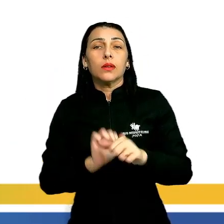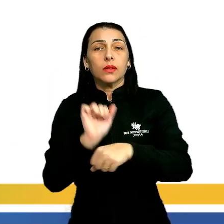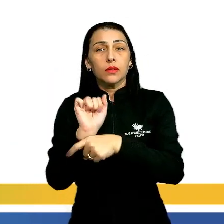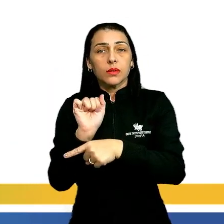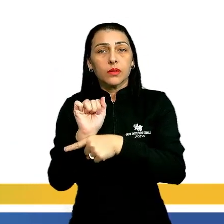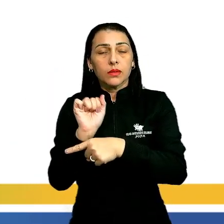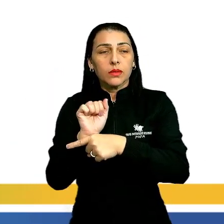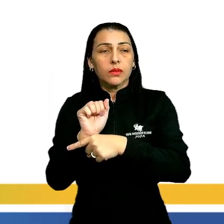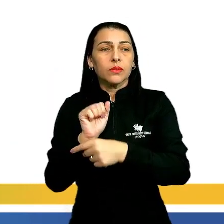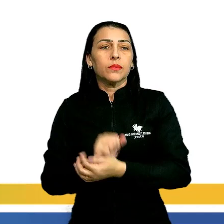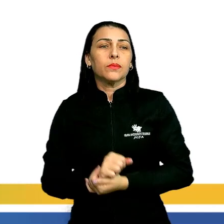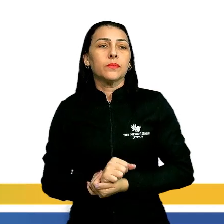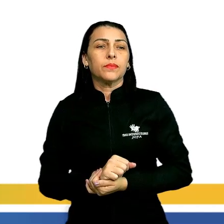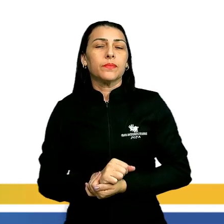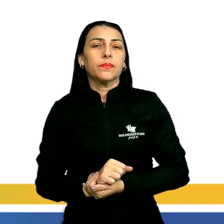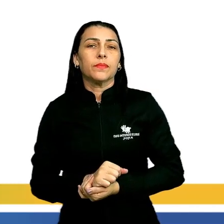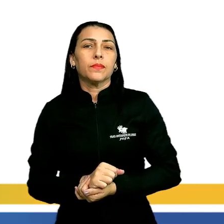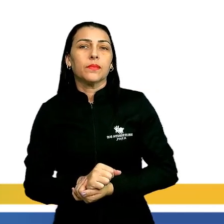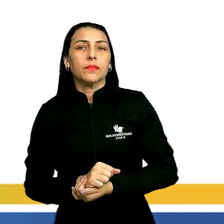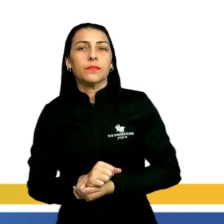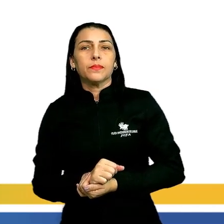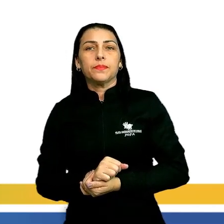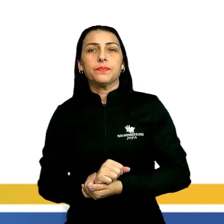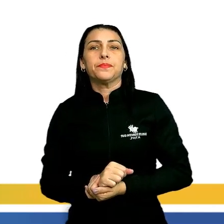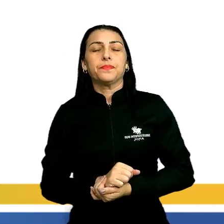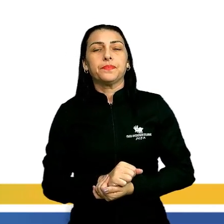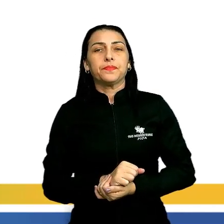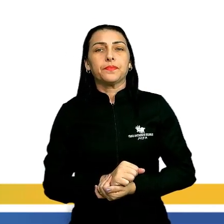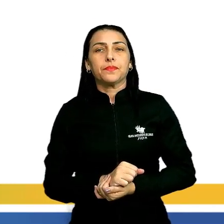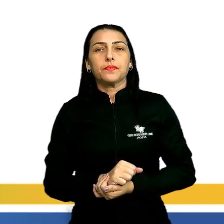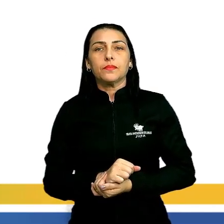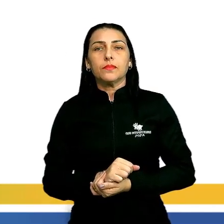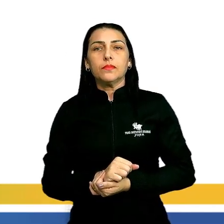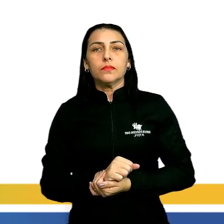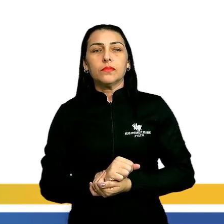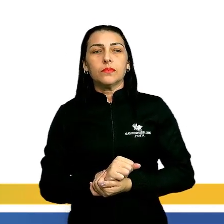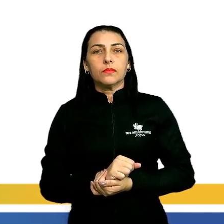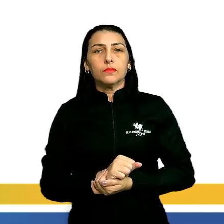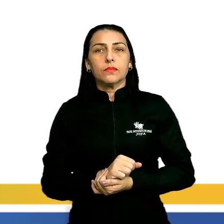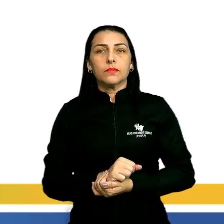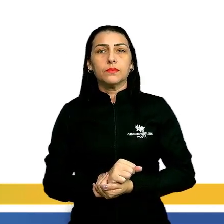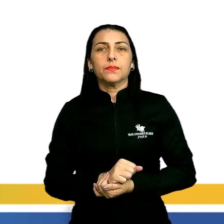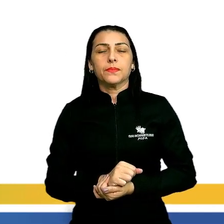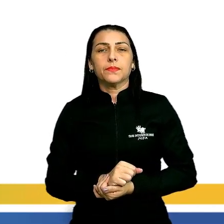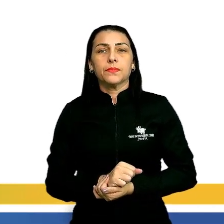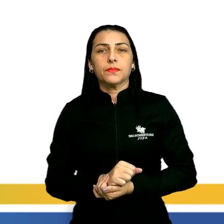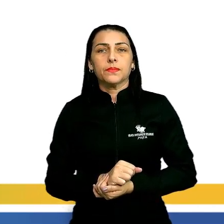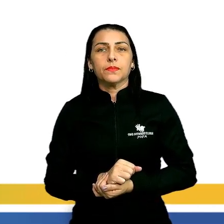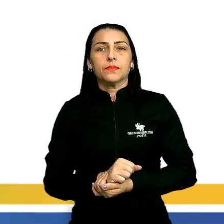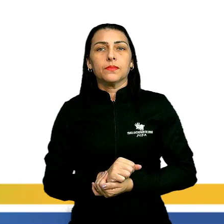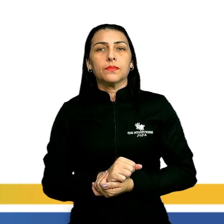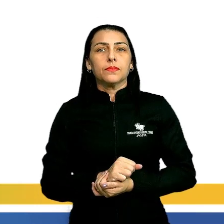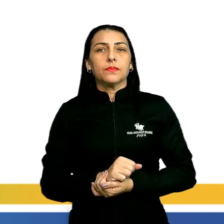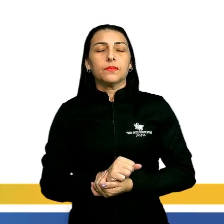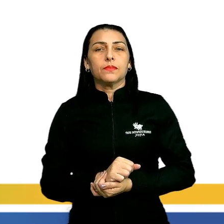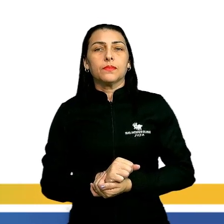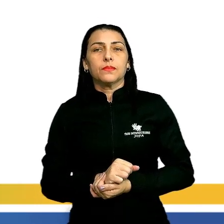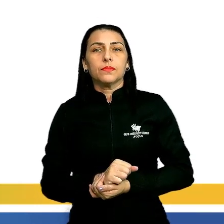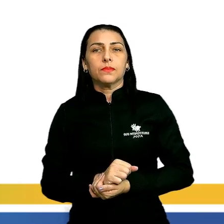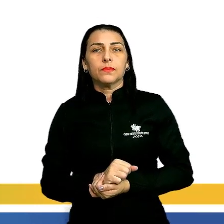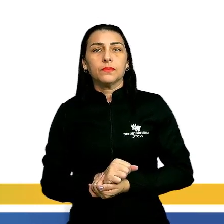Letra A. Então vamos aqui passar, nós já temos aí a letra A. Então,